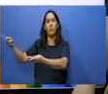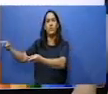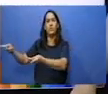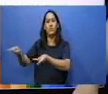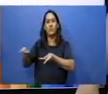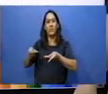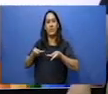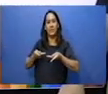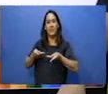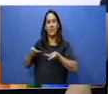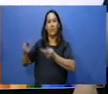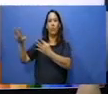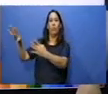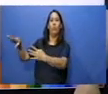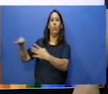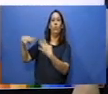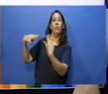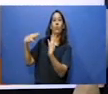cidade.